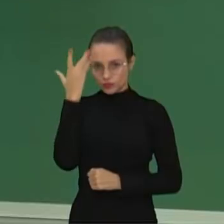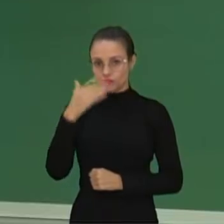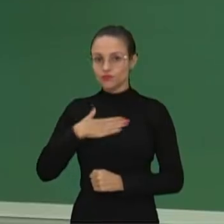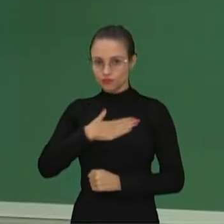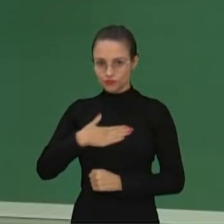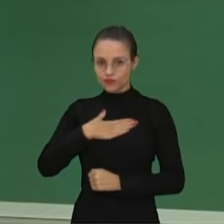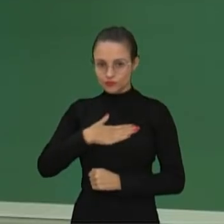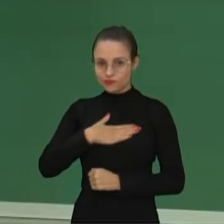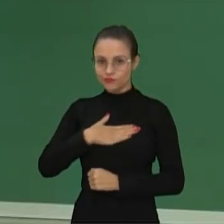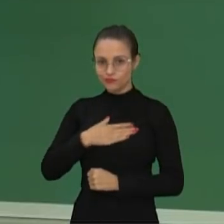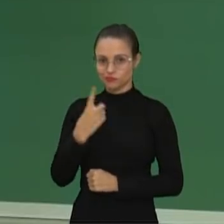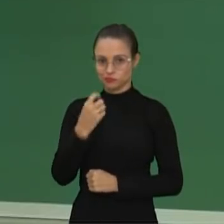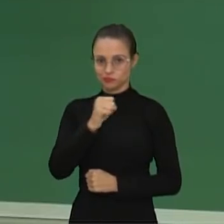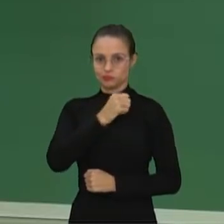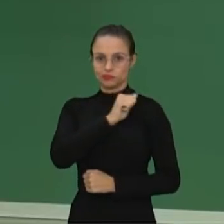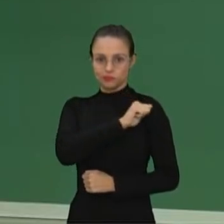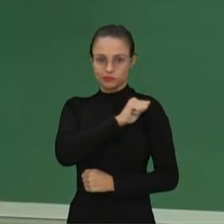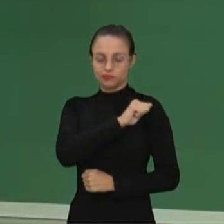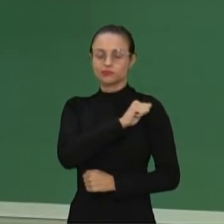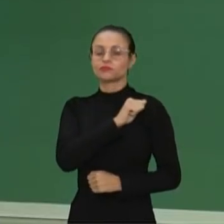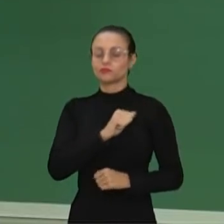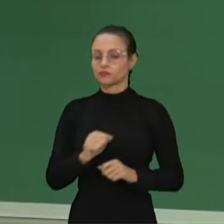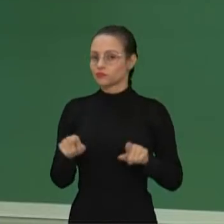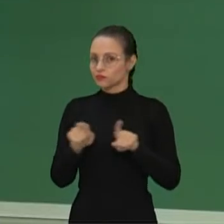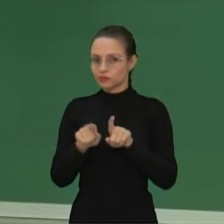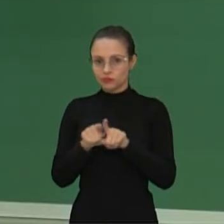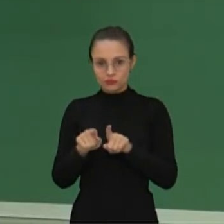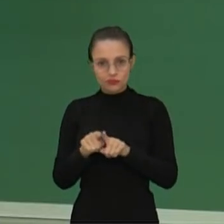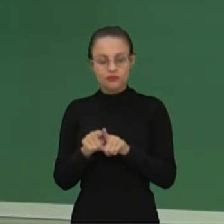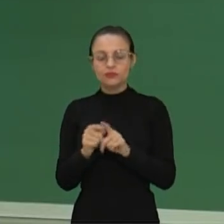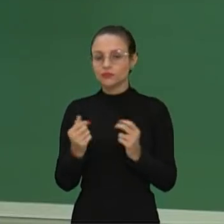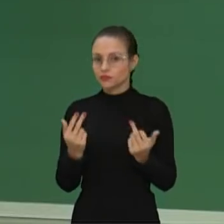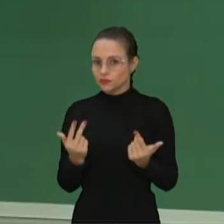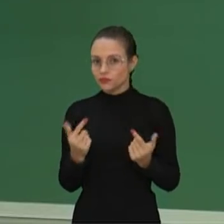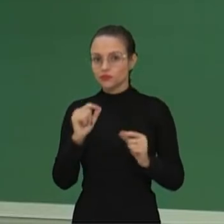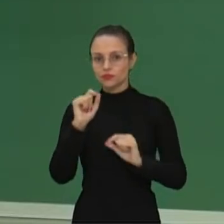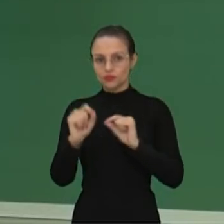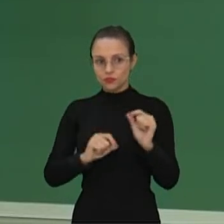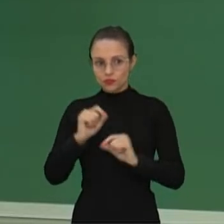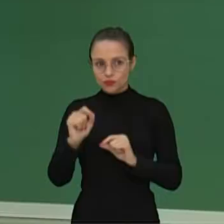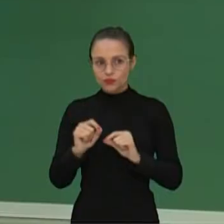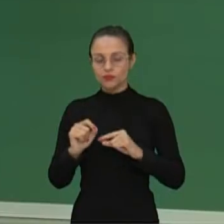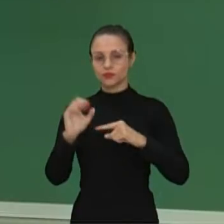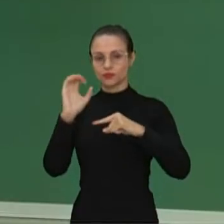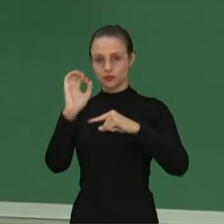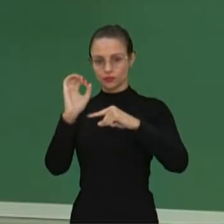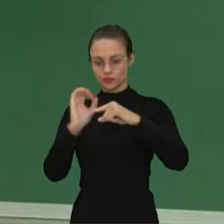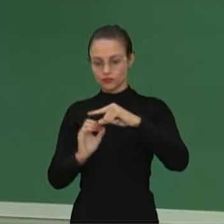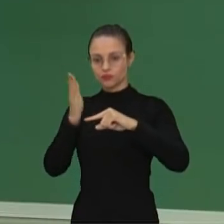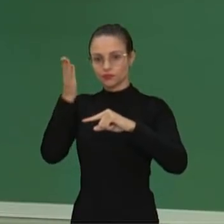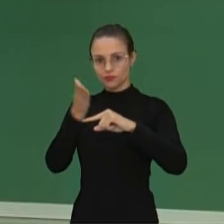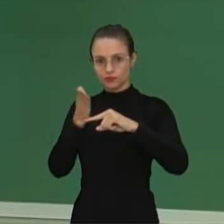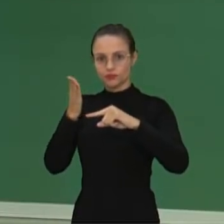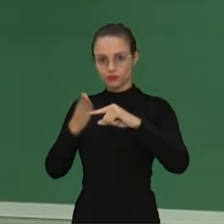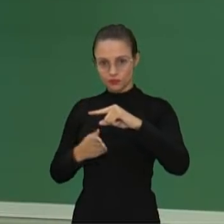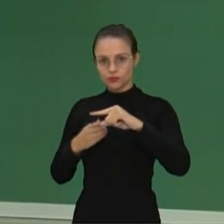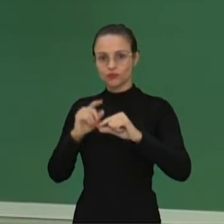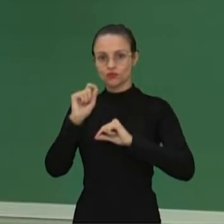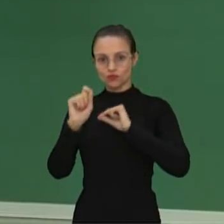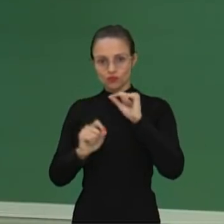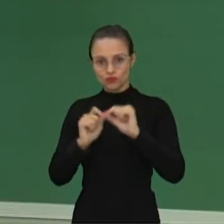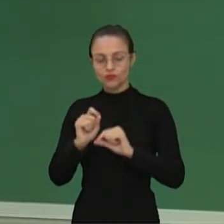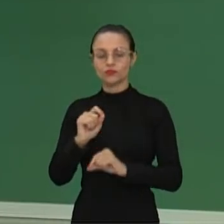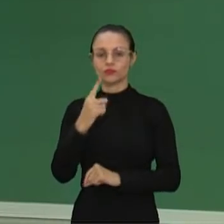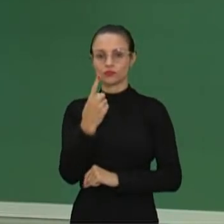gostam, né? 18 alunos. Então, mesma coisa. Eu vou simplificar o zero com o zero, vai